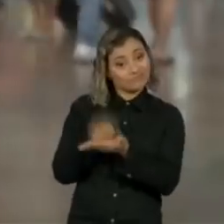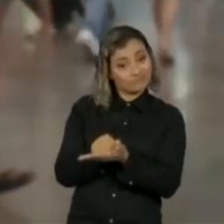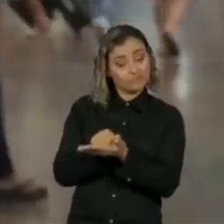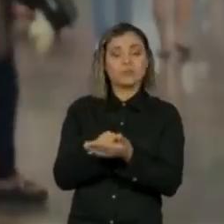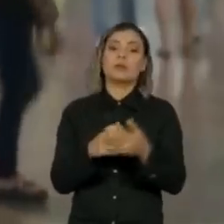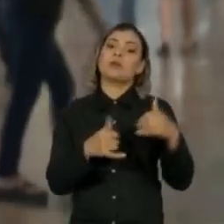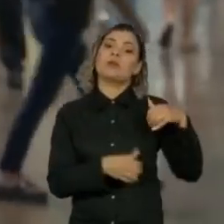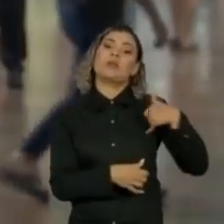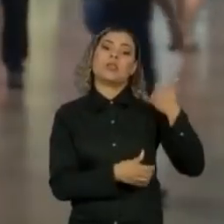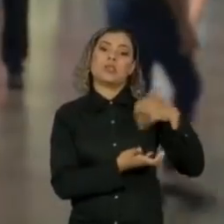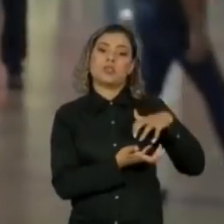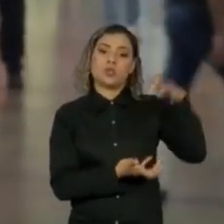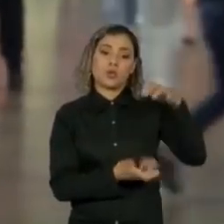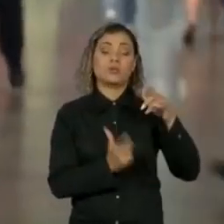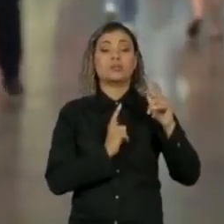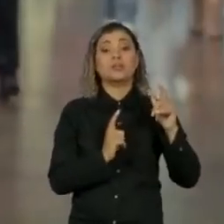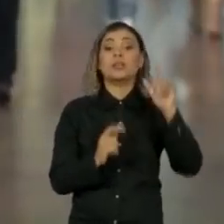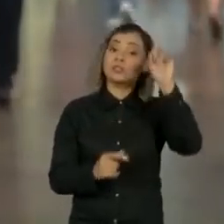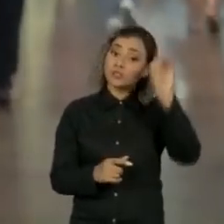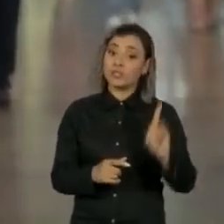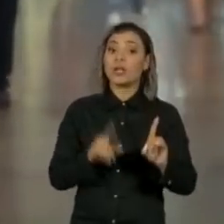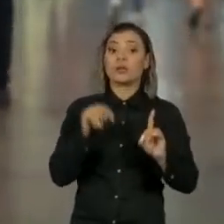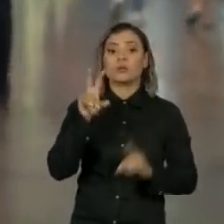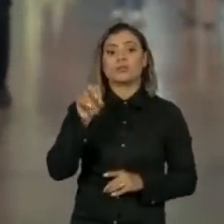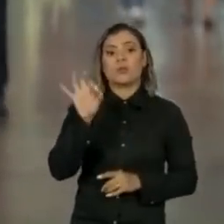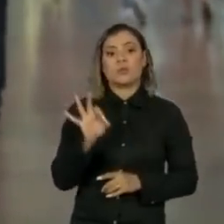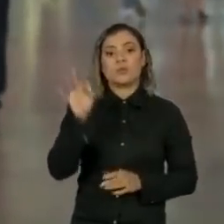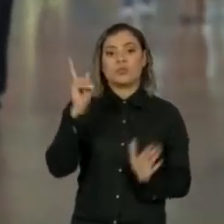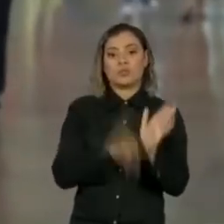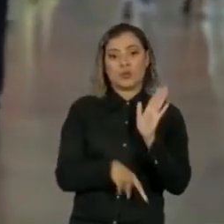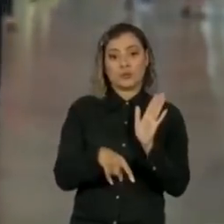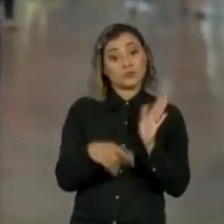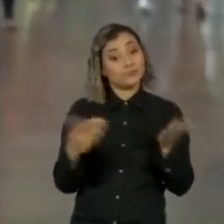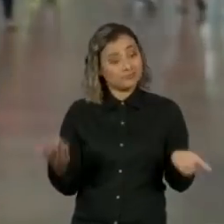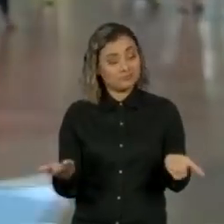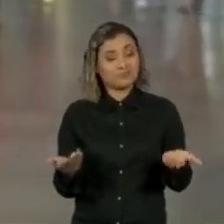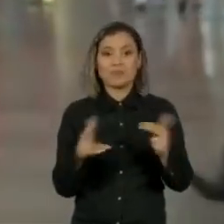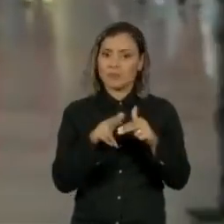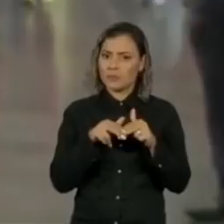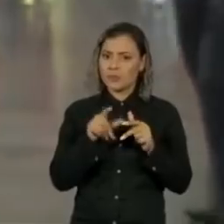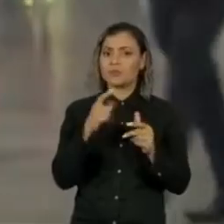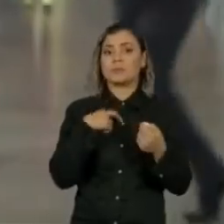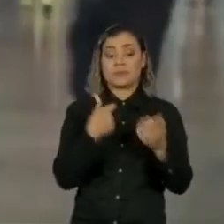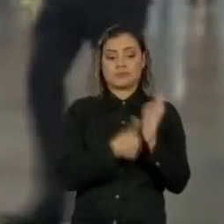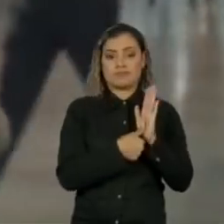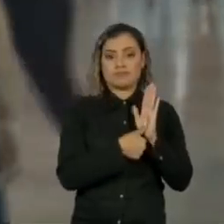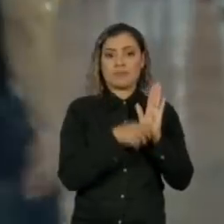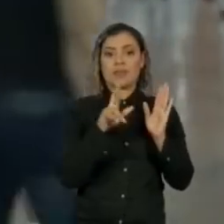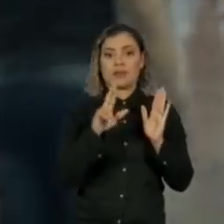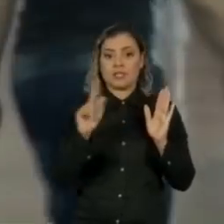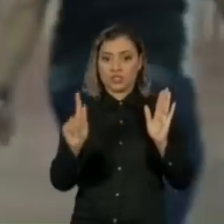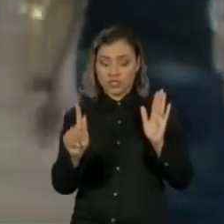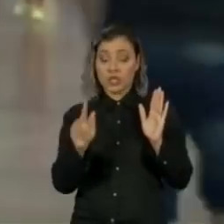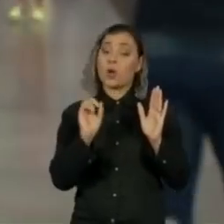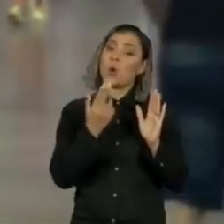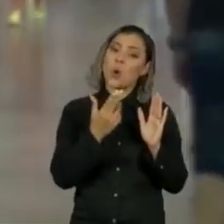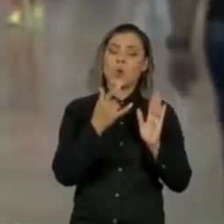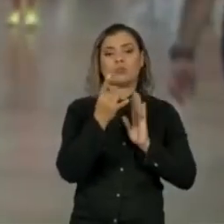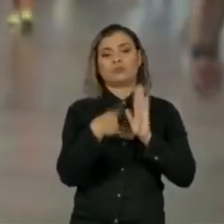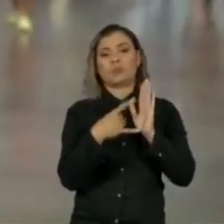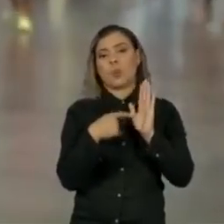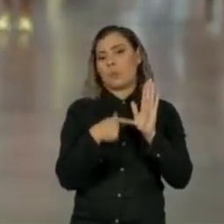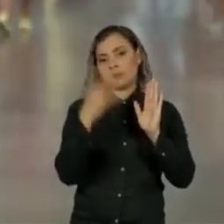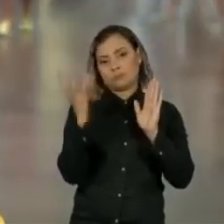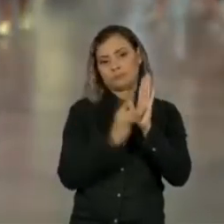os idosos têm direito de pagar apenas metade do valor da passagem. É preciso apresentar RG ou um documento original